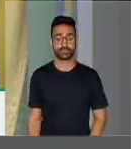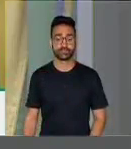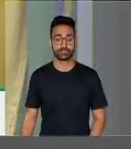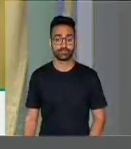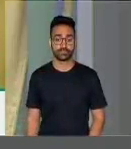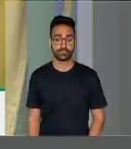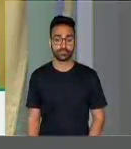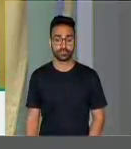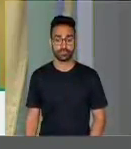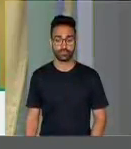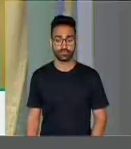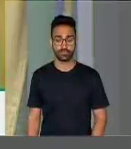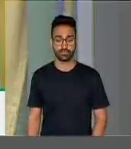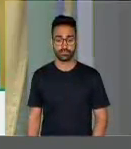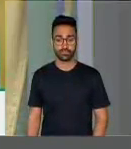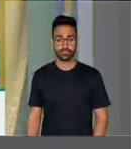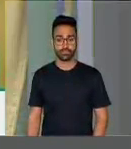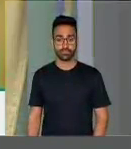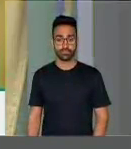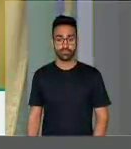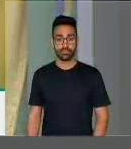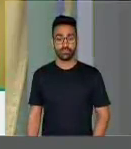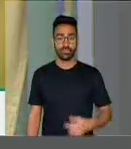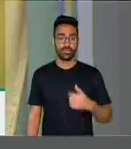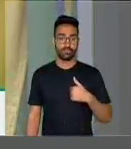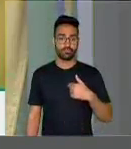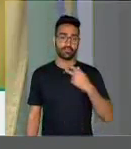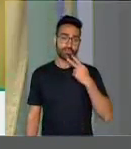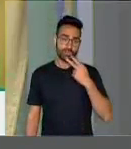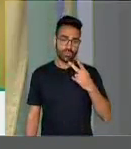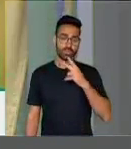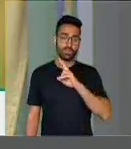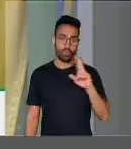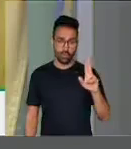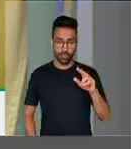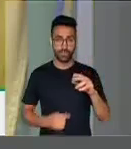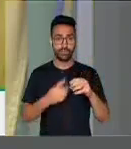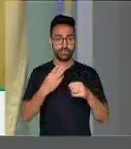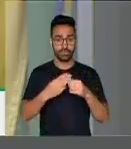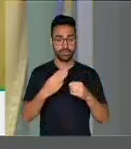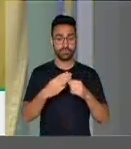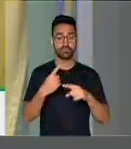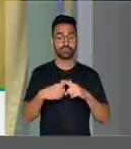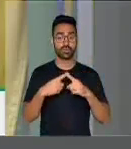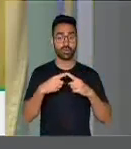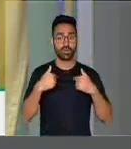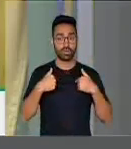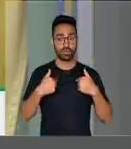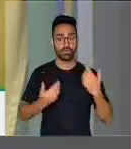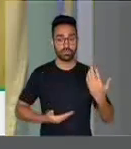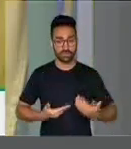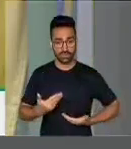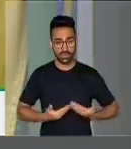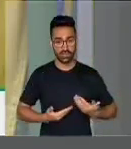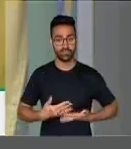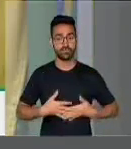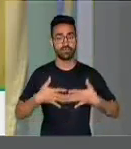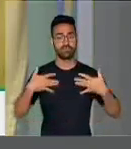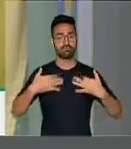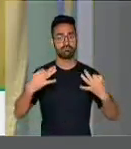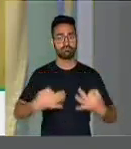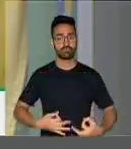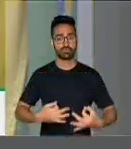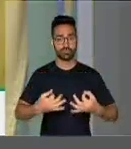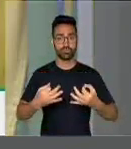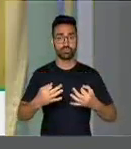Senhoras e senhores, eu fiz questão de citar este município porque eu servi com honradez, com dignidade